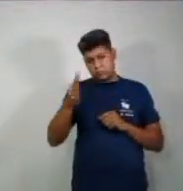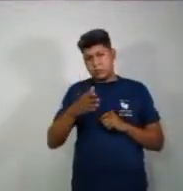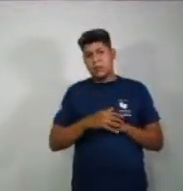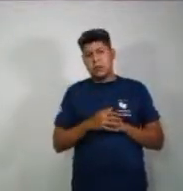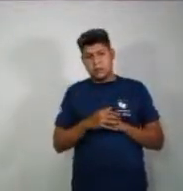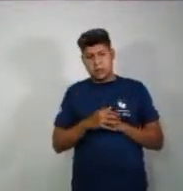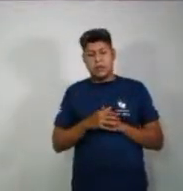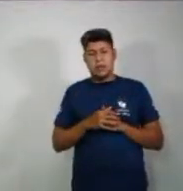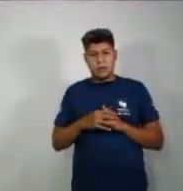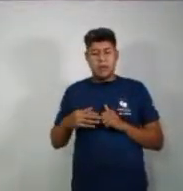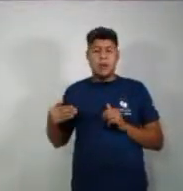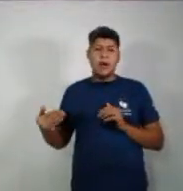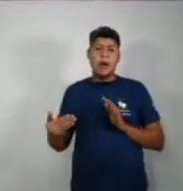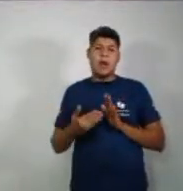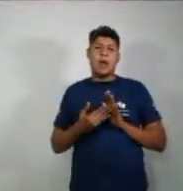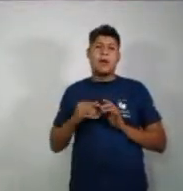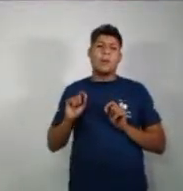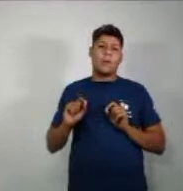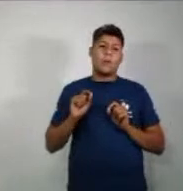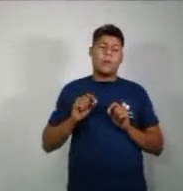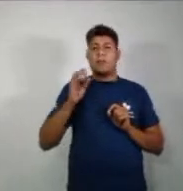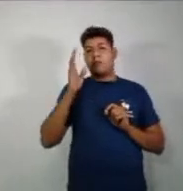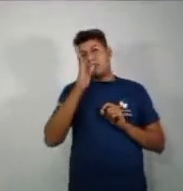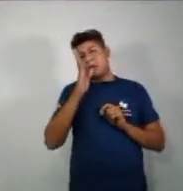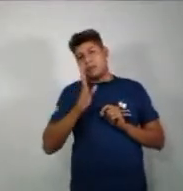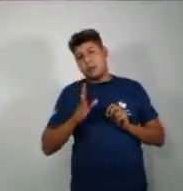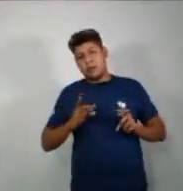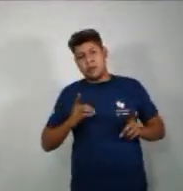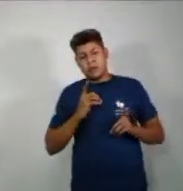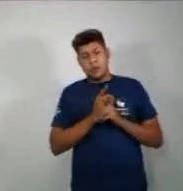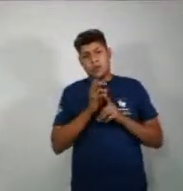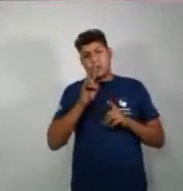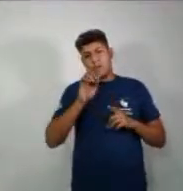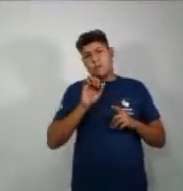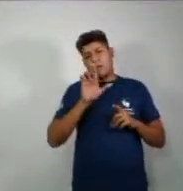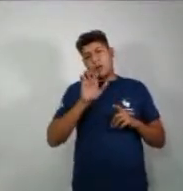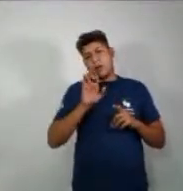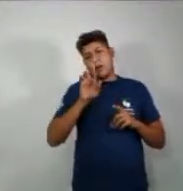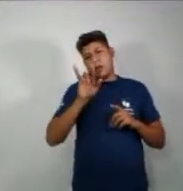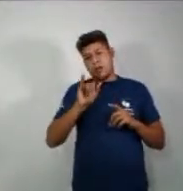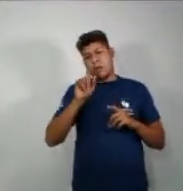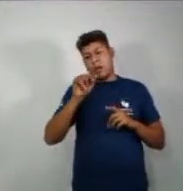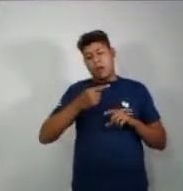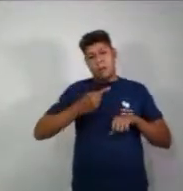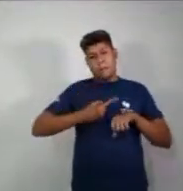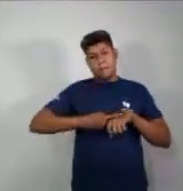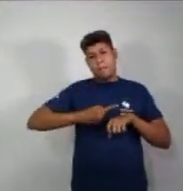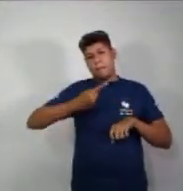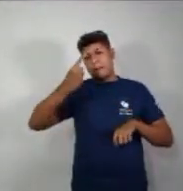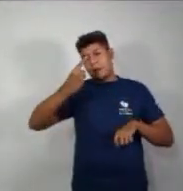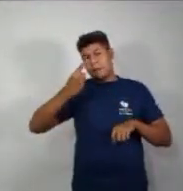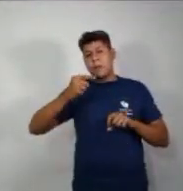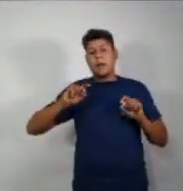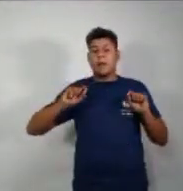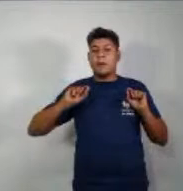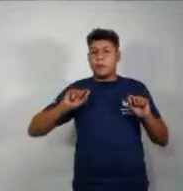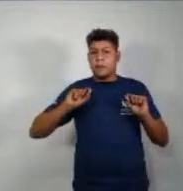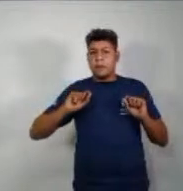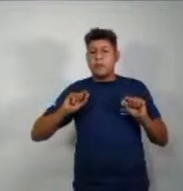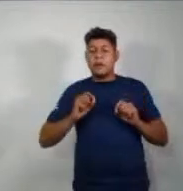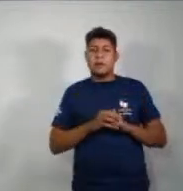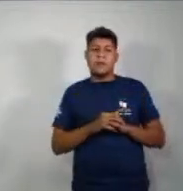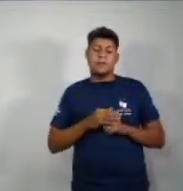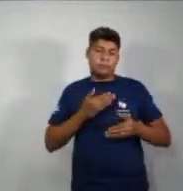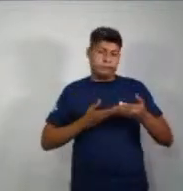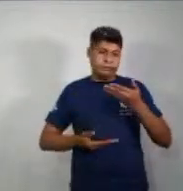na redação da Revista do Brasil, encontra o Aurélio, que passa a ser o primeiro aluno do Paulo Rony.